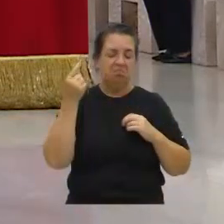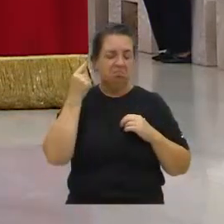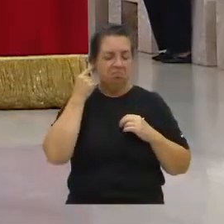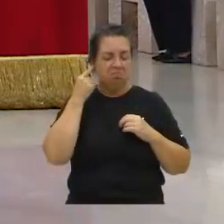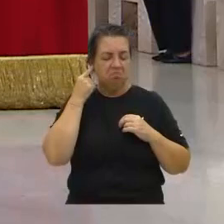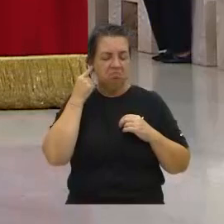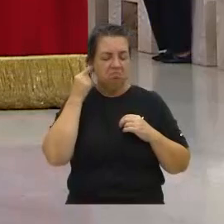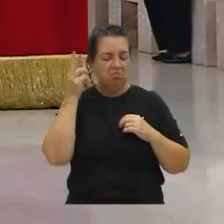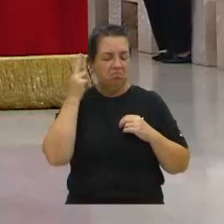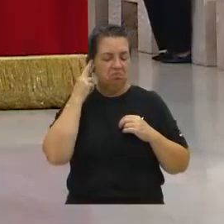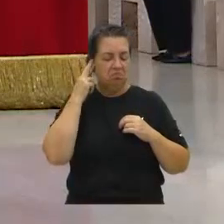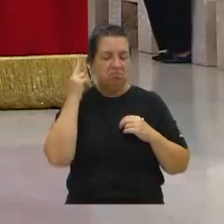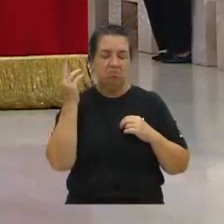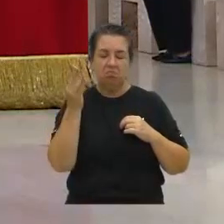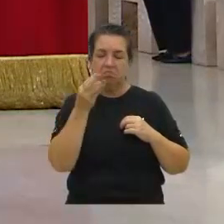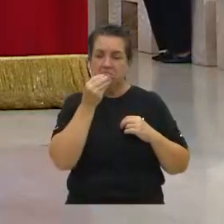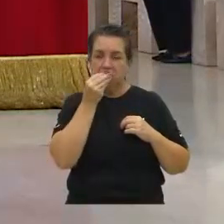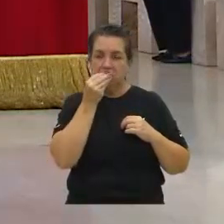consequentemente mudo.